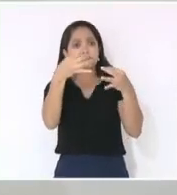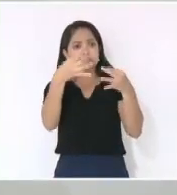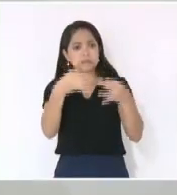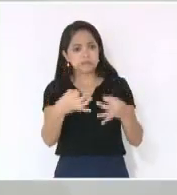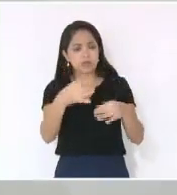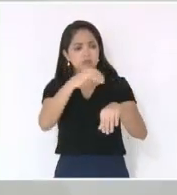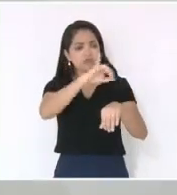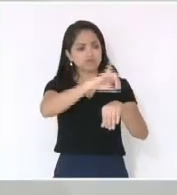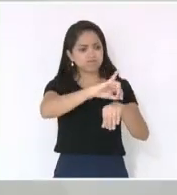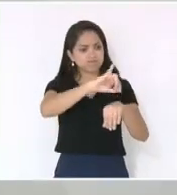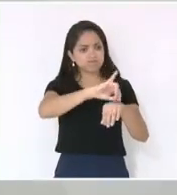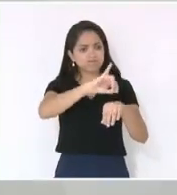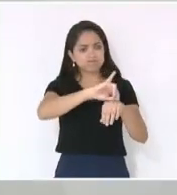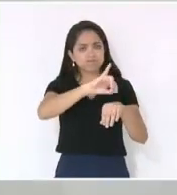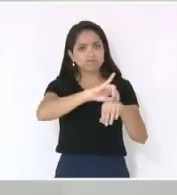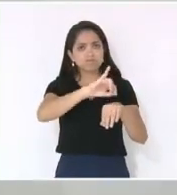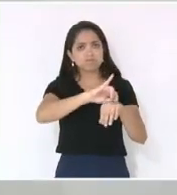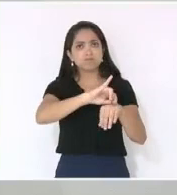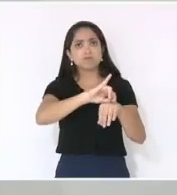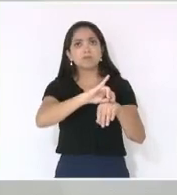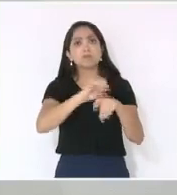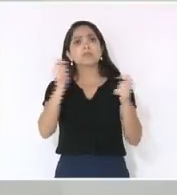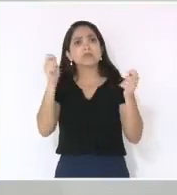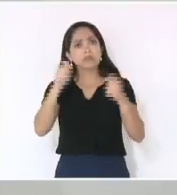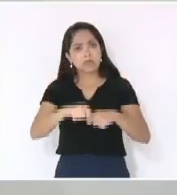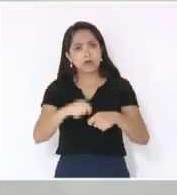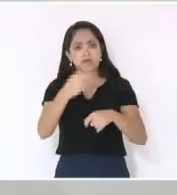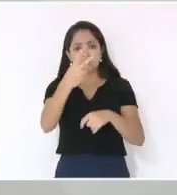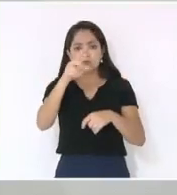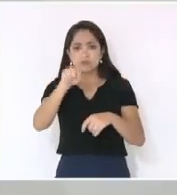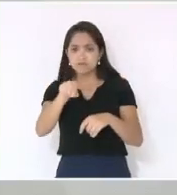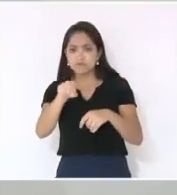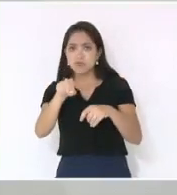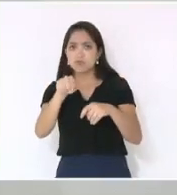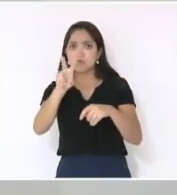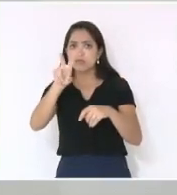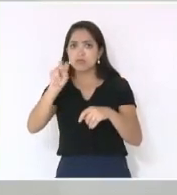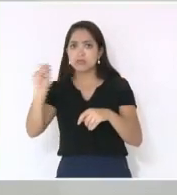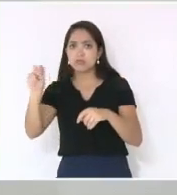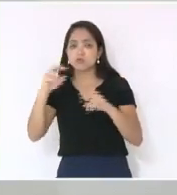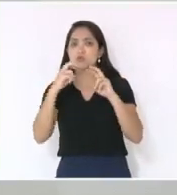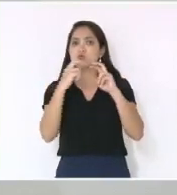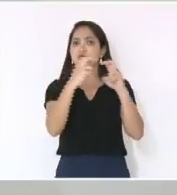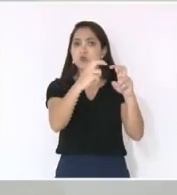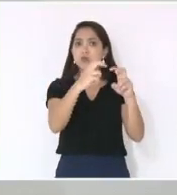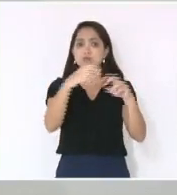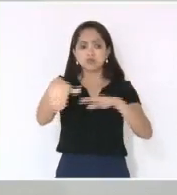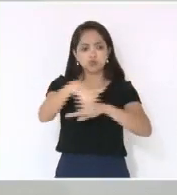poderia abrir mão de 2.500 ônibus trafegando nas suas avenidas e ruas.